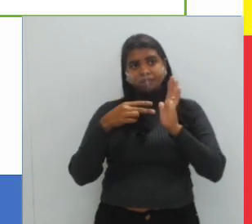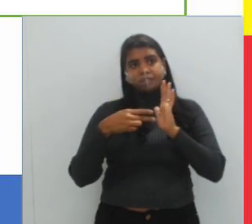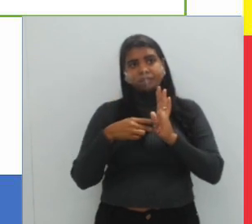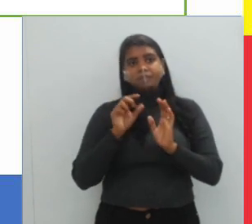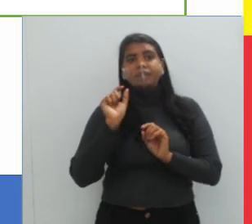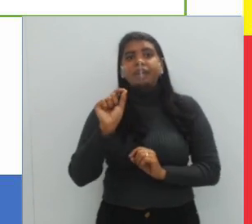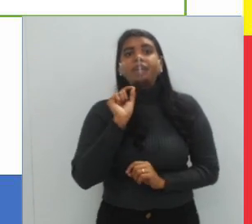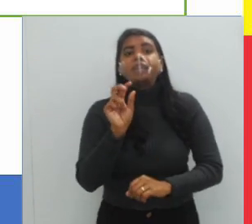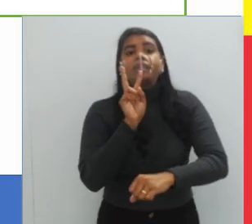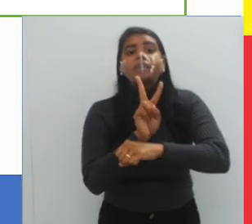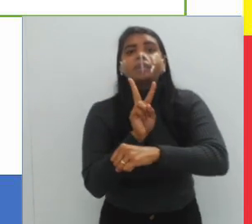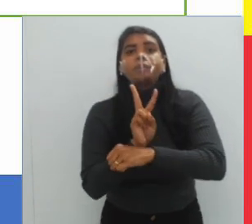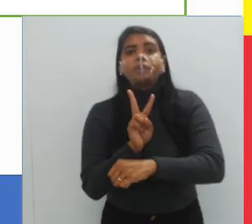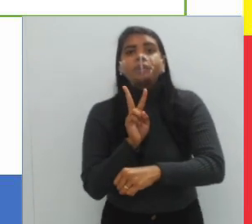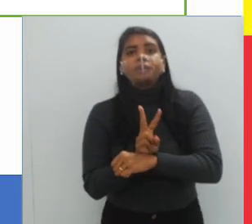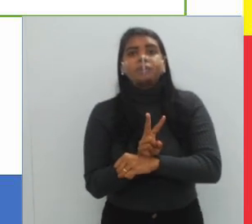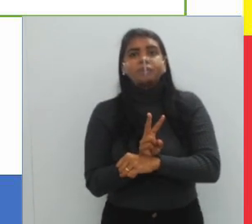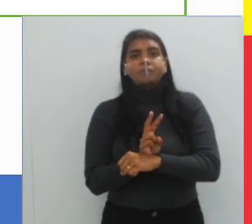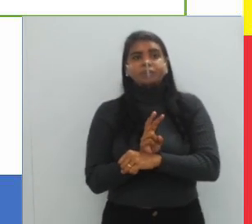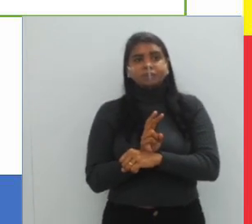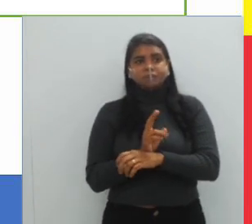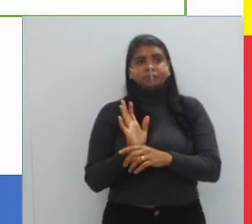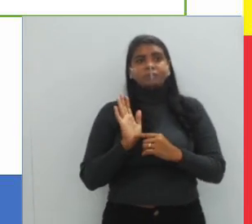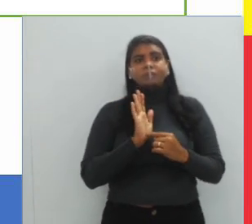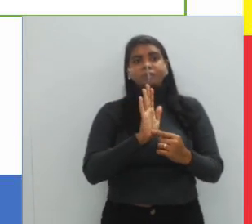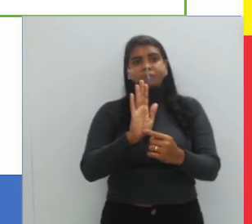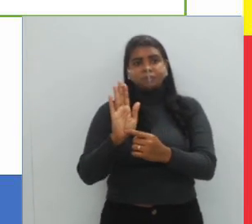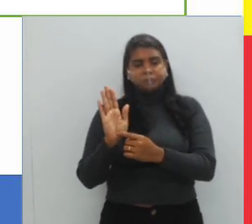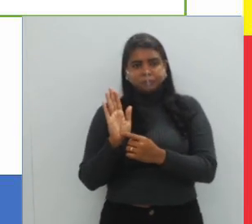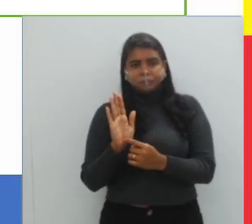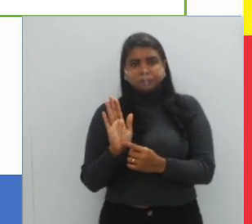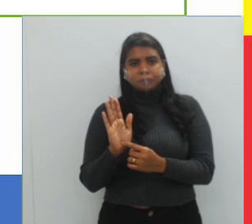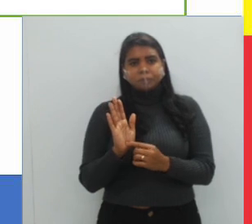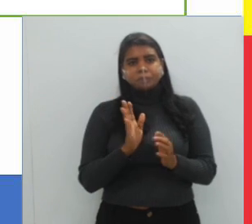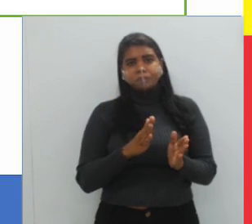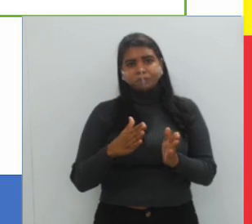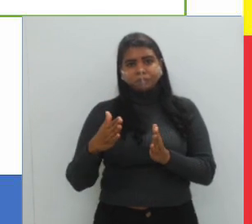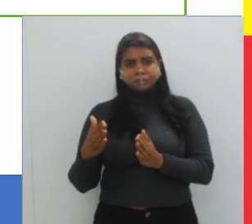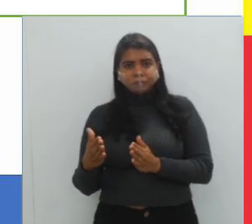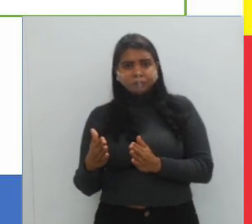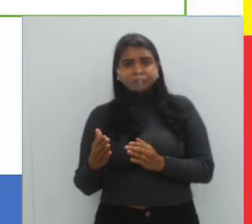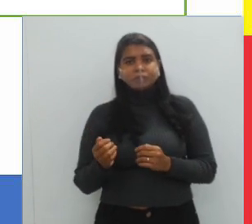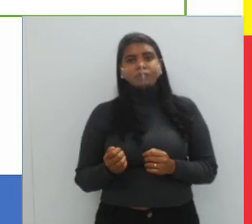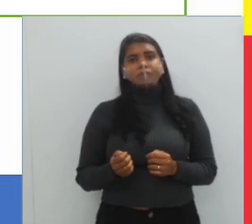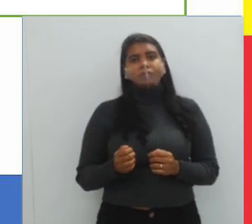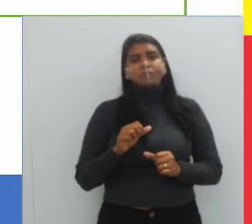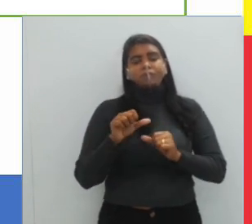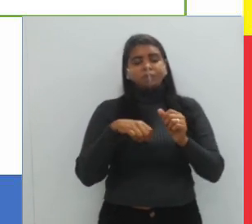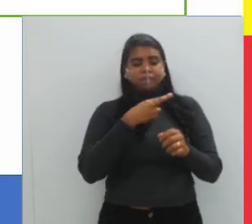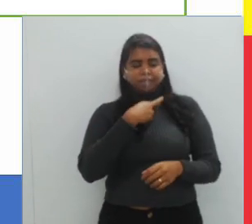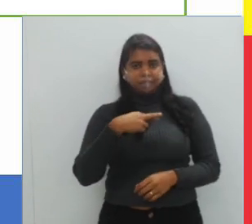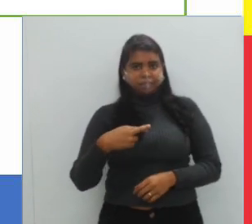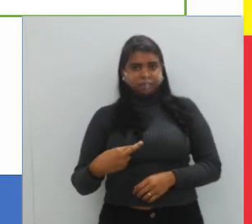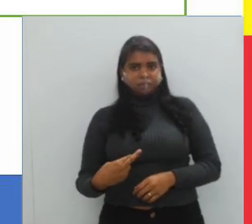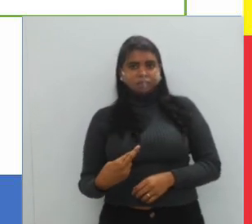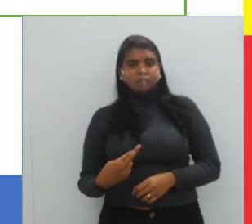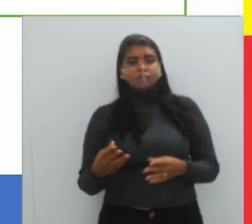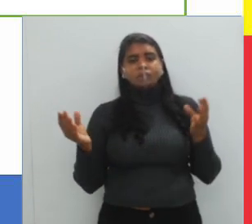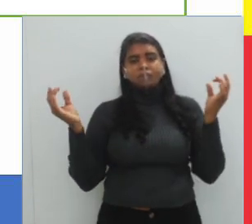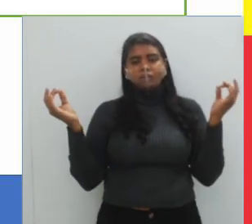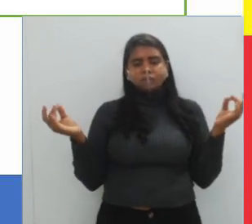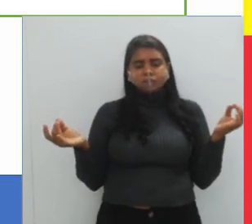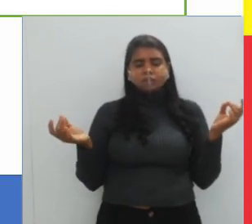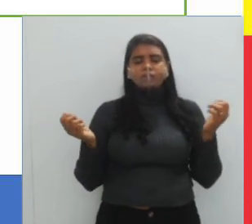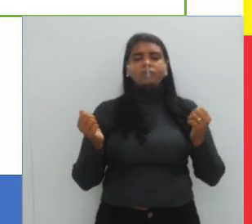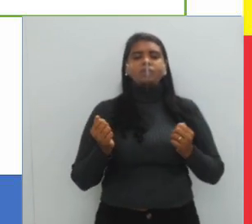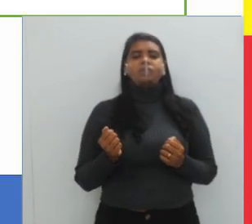Significa aquilo que protege. É além do símbolo do hinduísmo. é o principal mantra da tradição